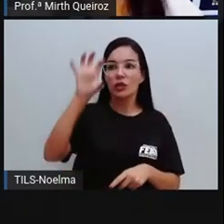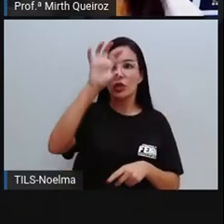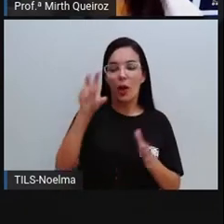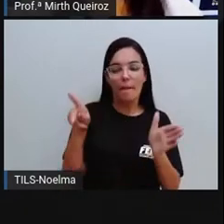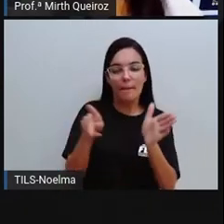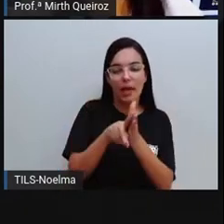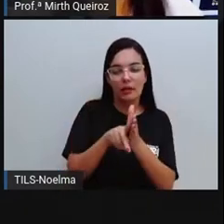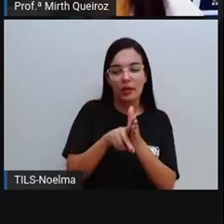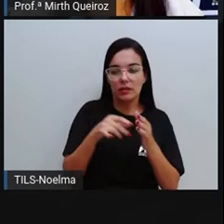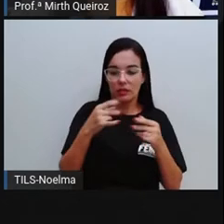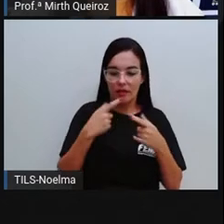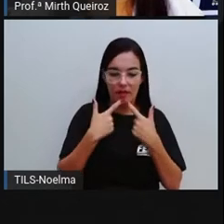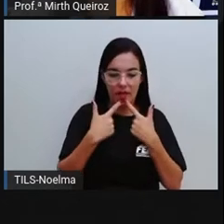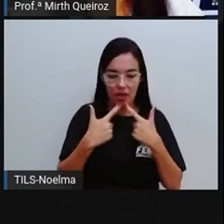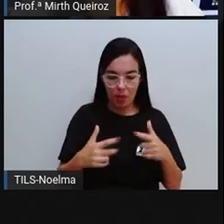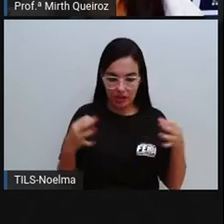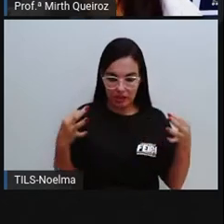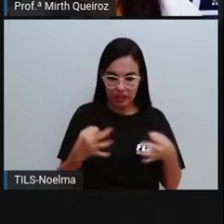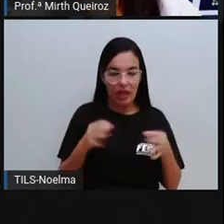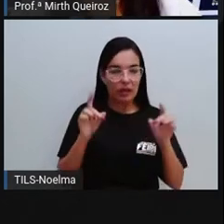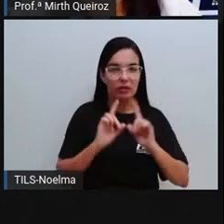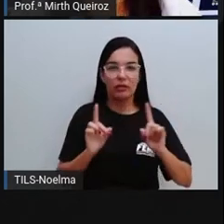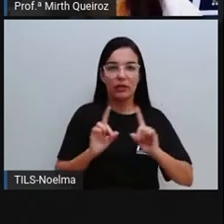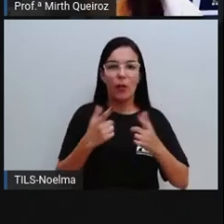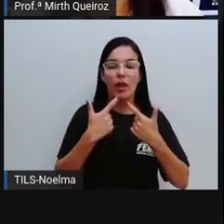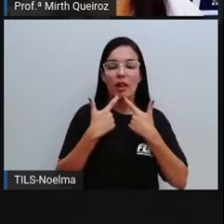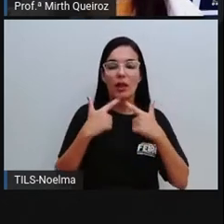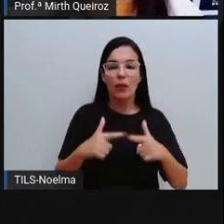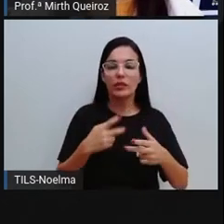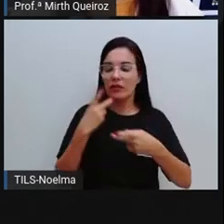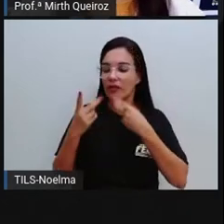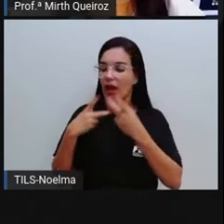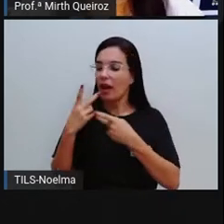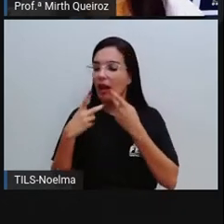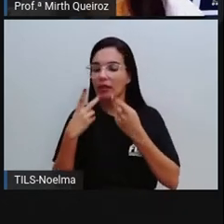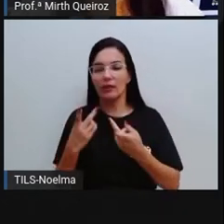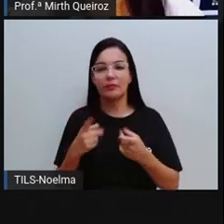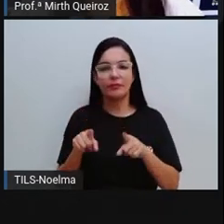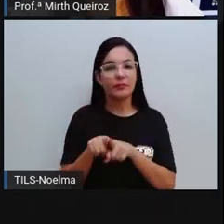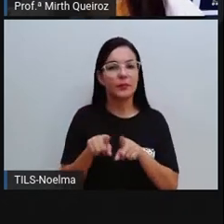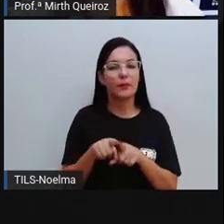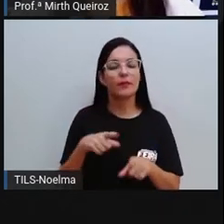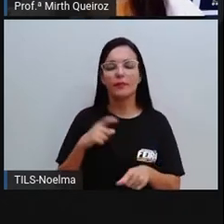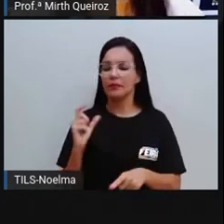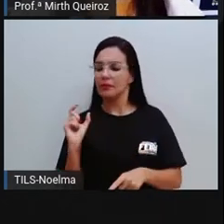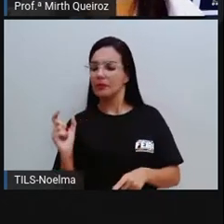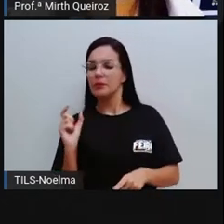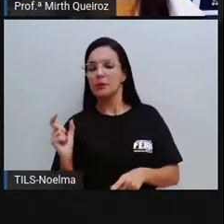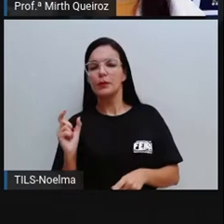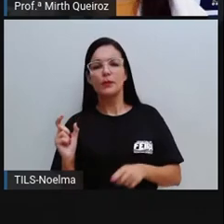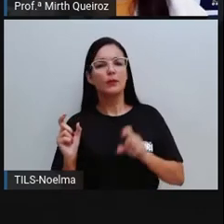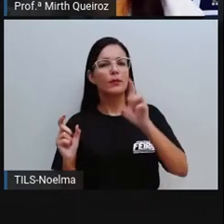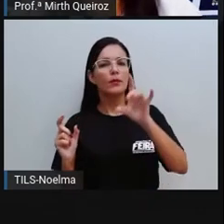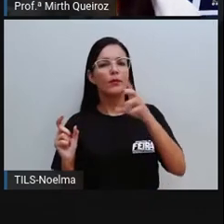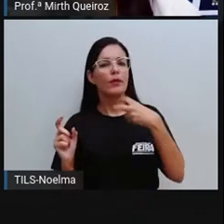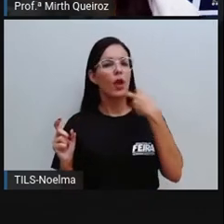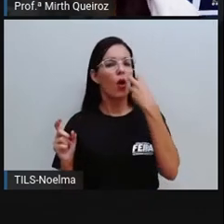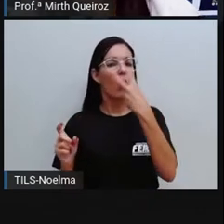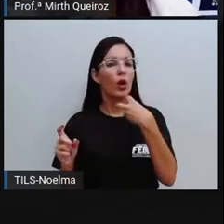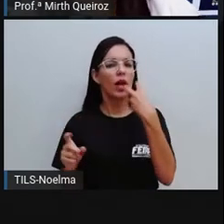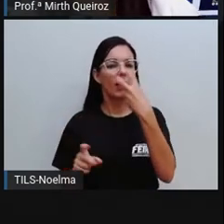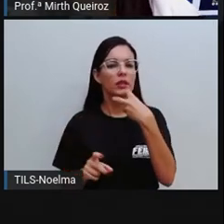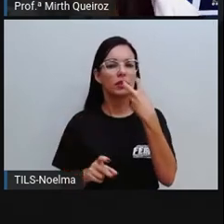e informal. É tanto que nós utilizamos muitos termos dentro de uma literatura de cordel que a gente